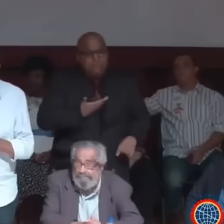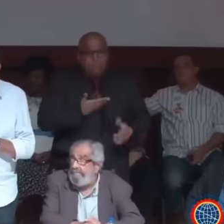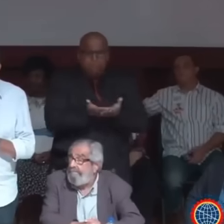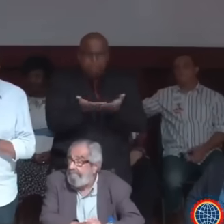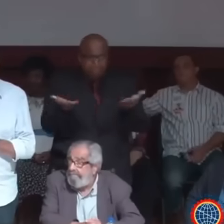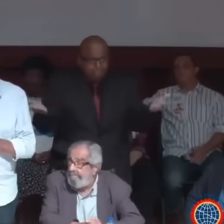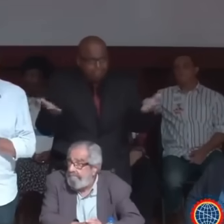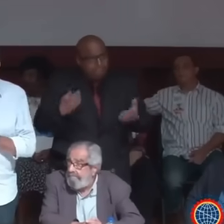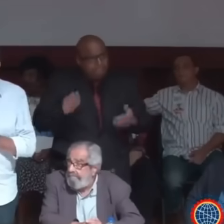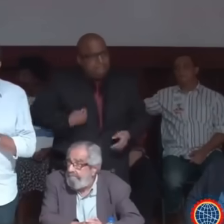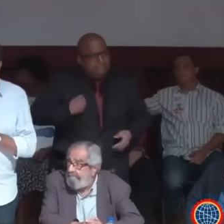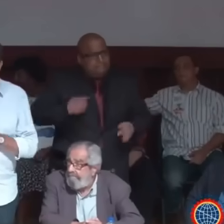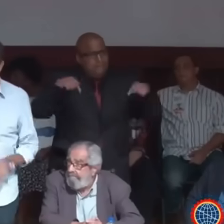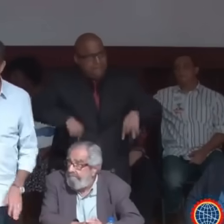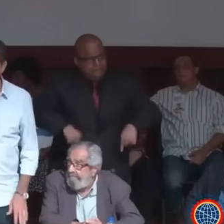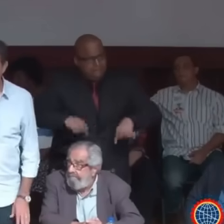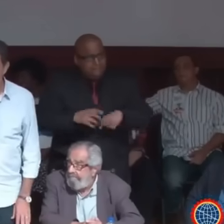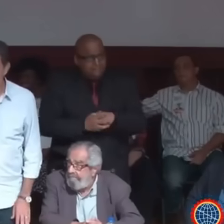amigas.